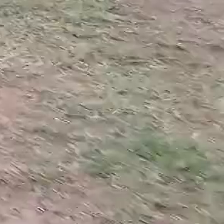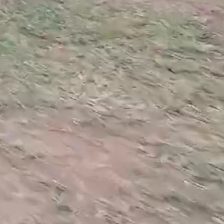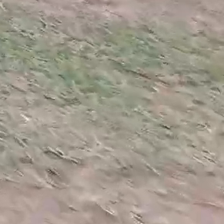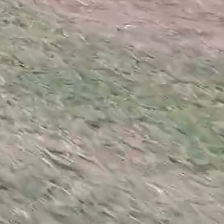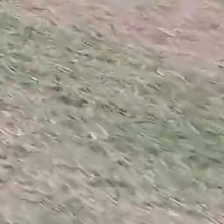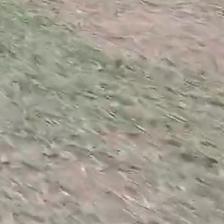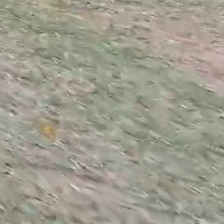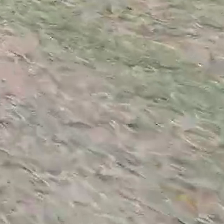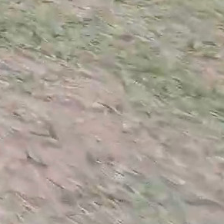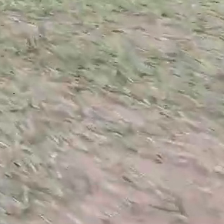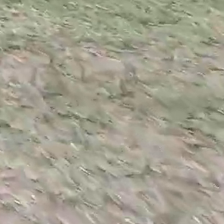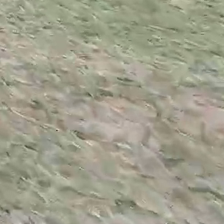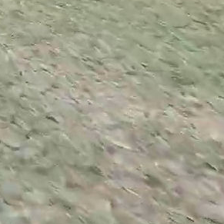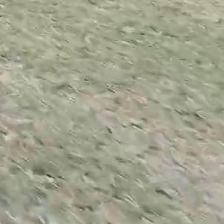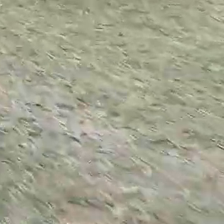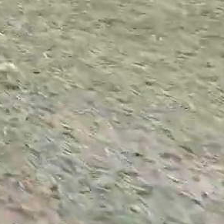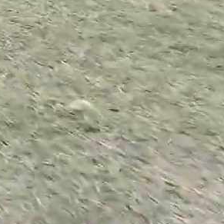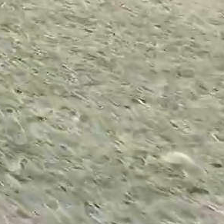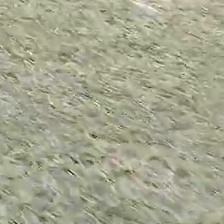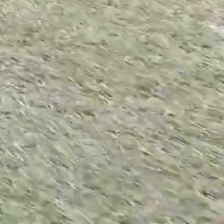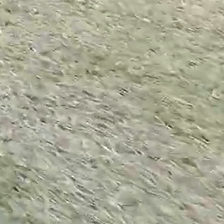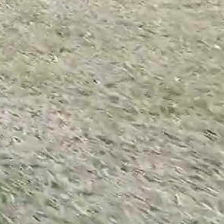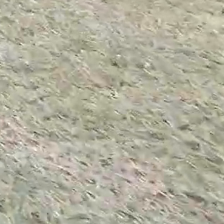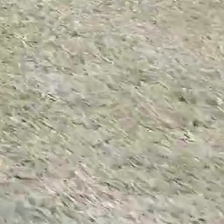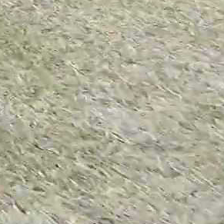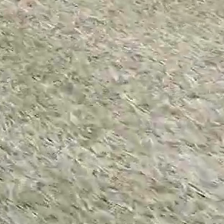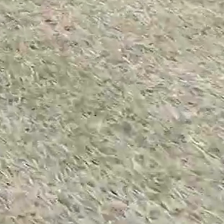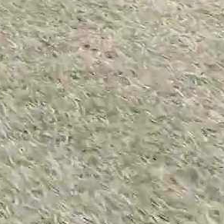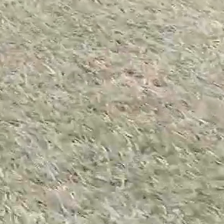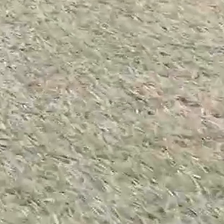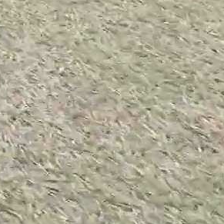chato, mas algo mais tá mexendo